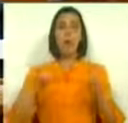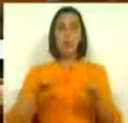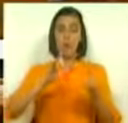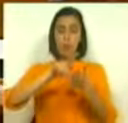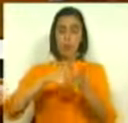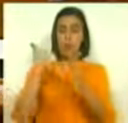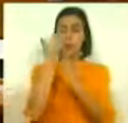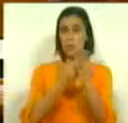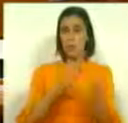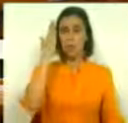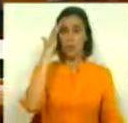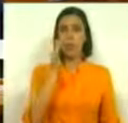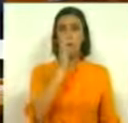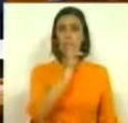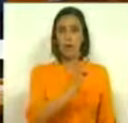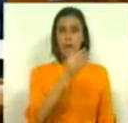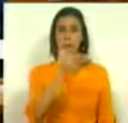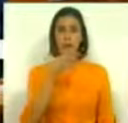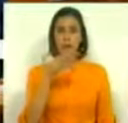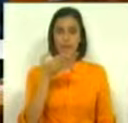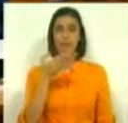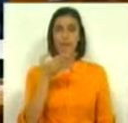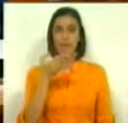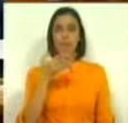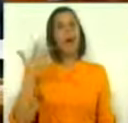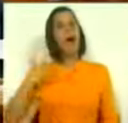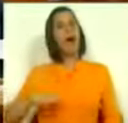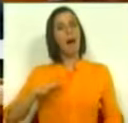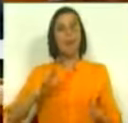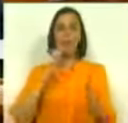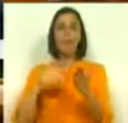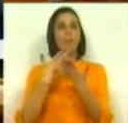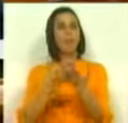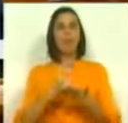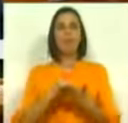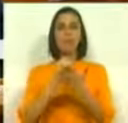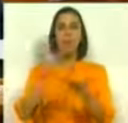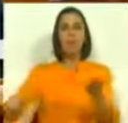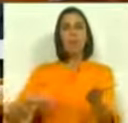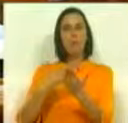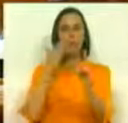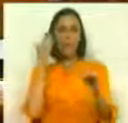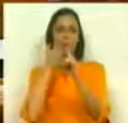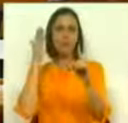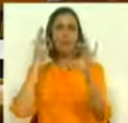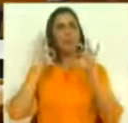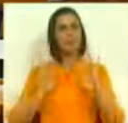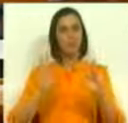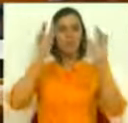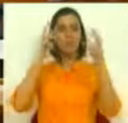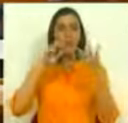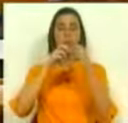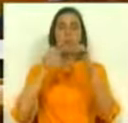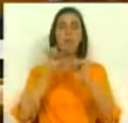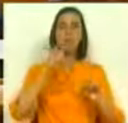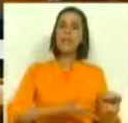o projeto de resolução número 417, pretende contribuir com propostas concretas para o